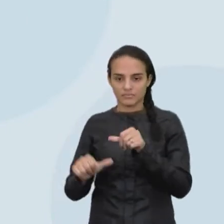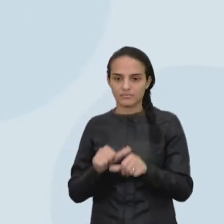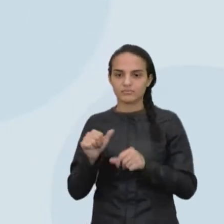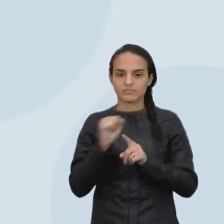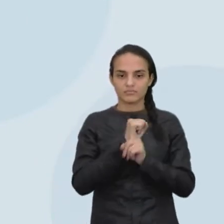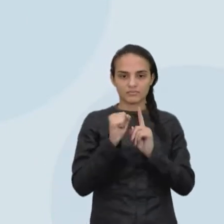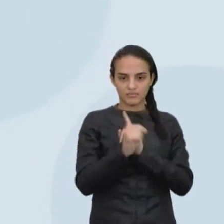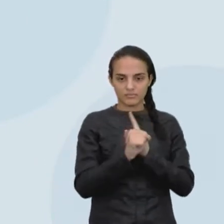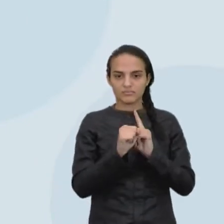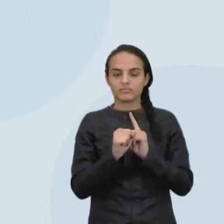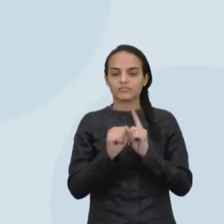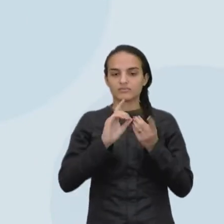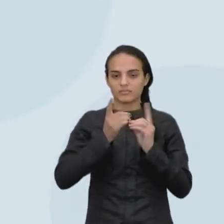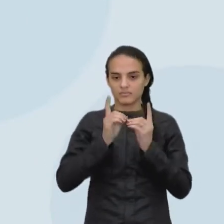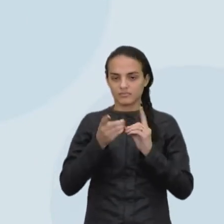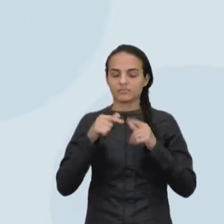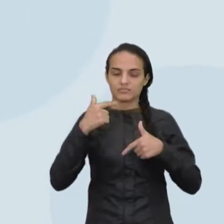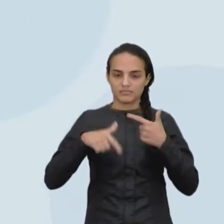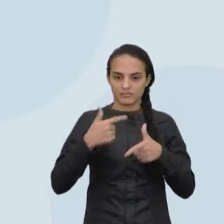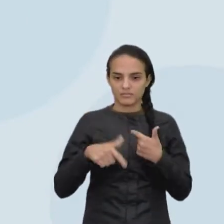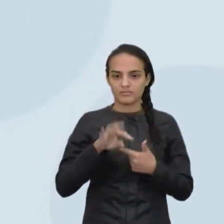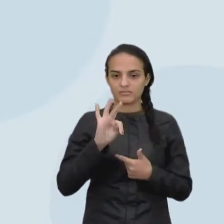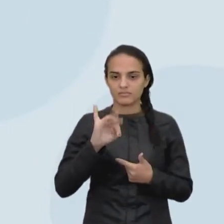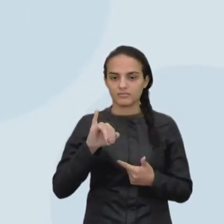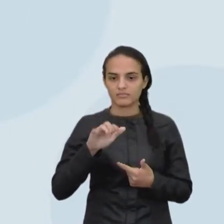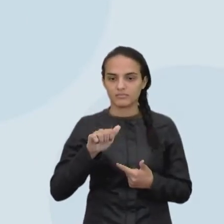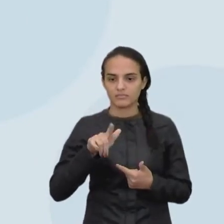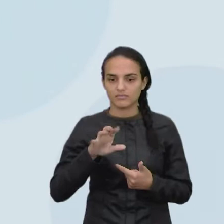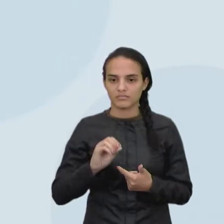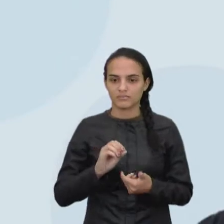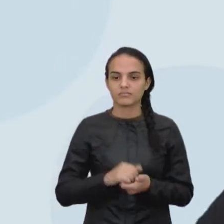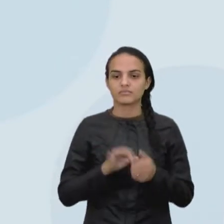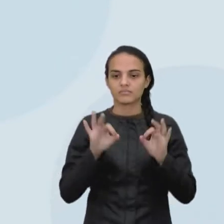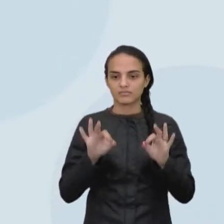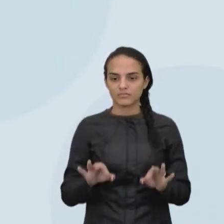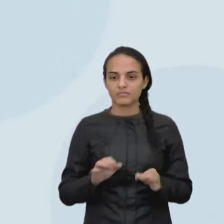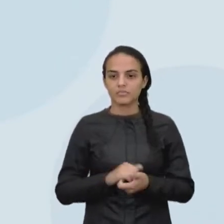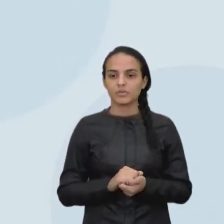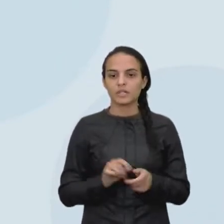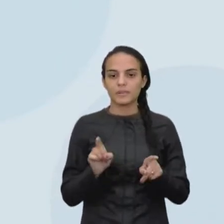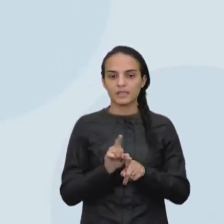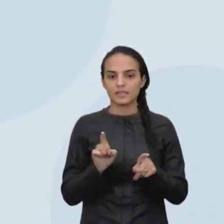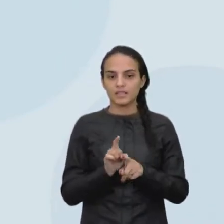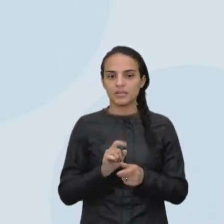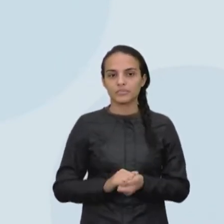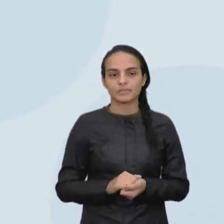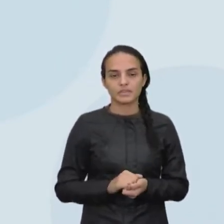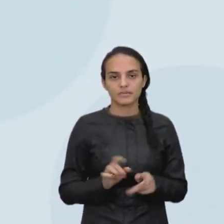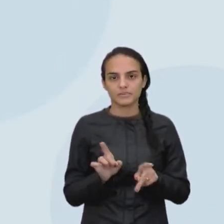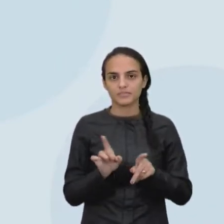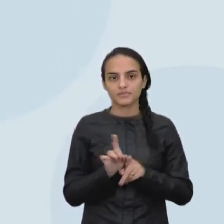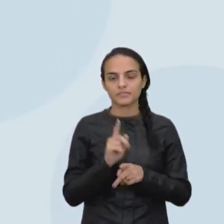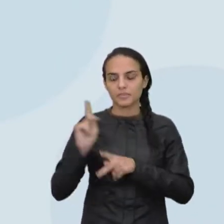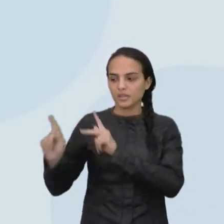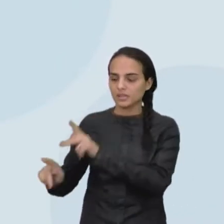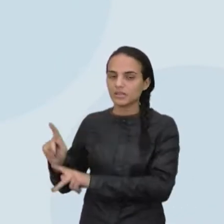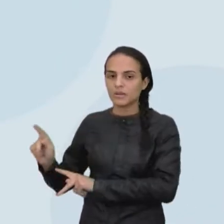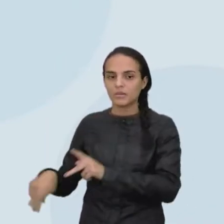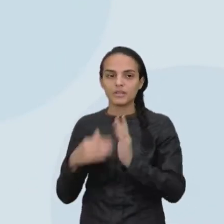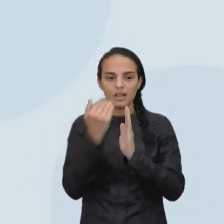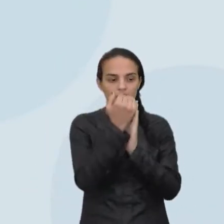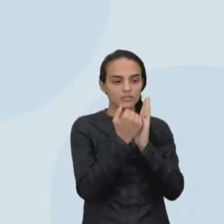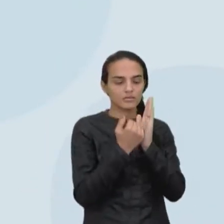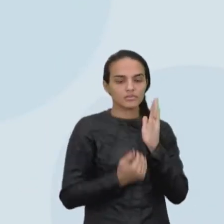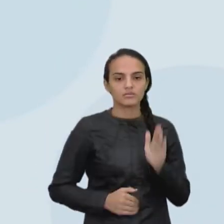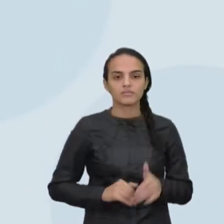sociais, demografia e trabalho, que é o Tiago. E claro que esse componente, que é o que a gente está trabalhando agora, população e índices, quem